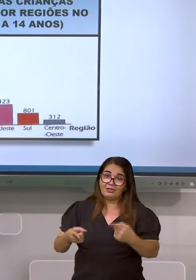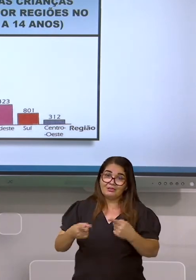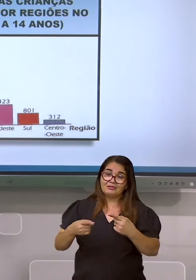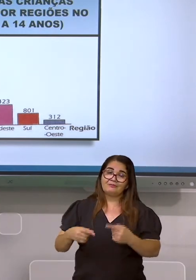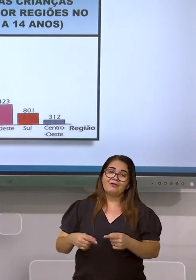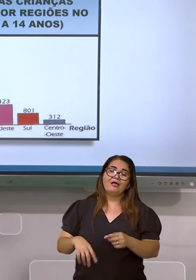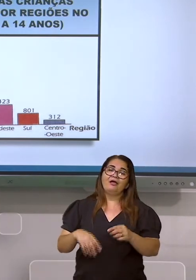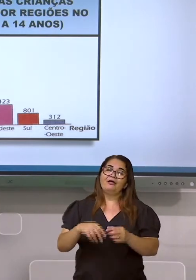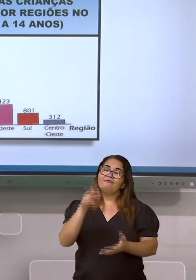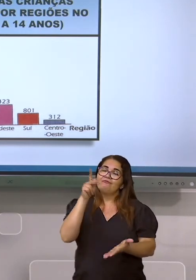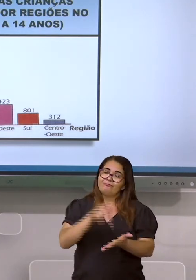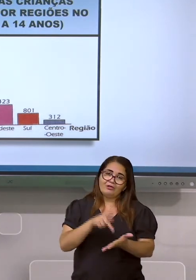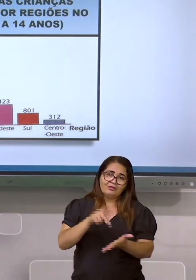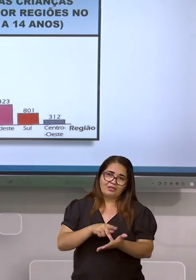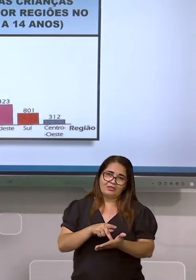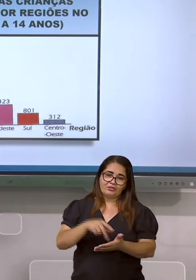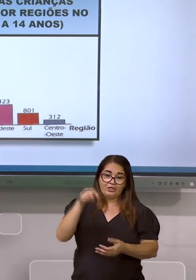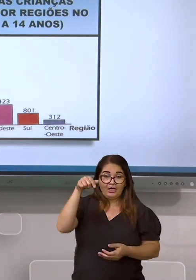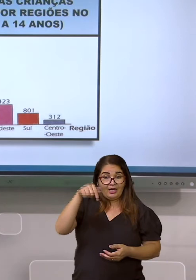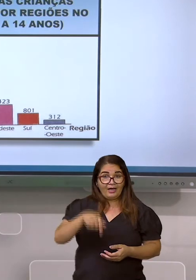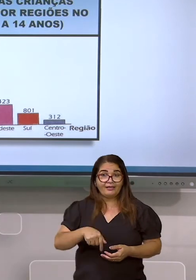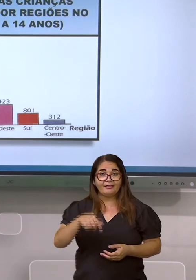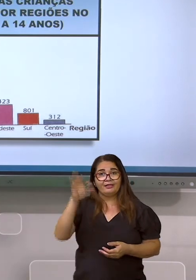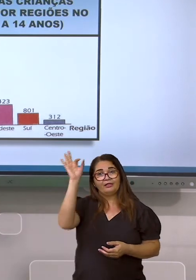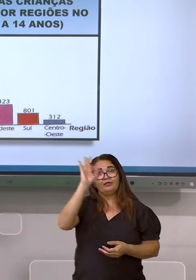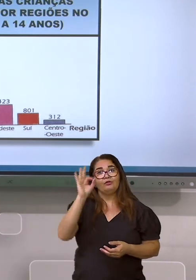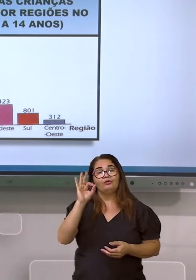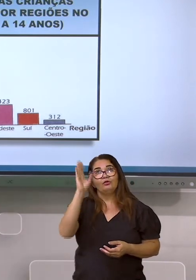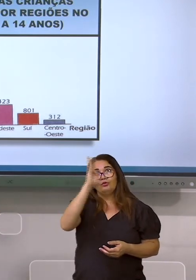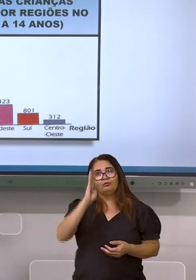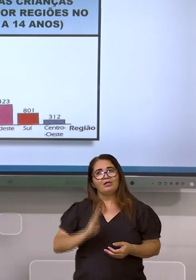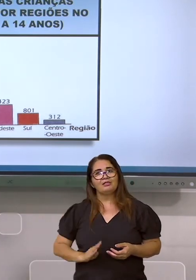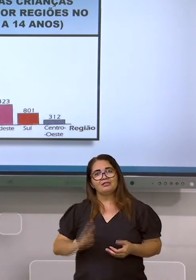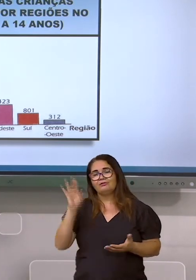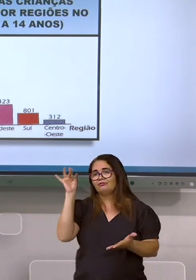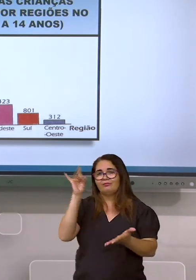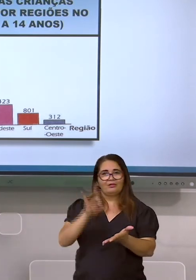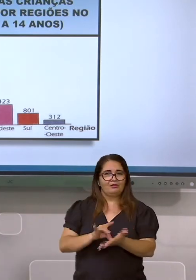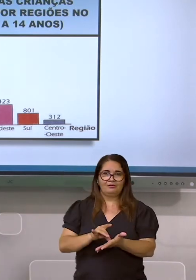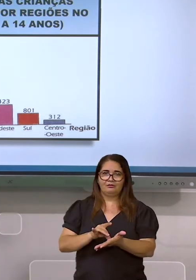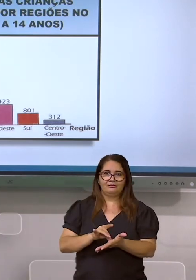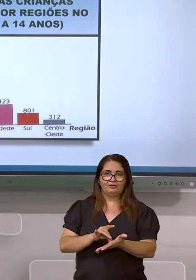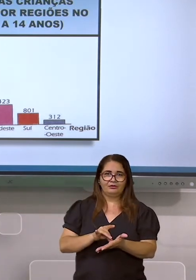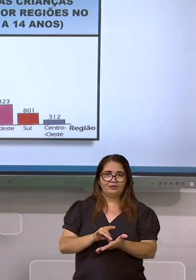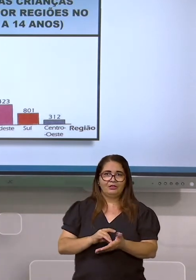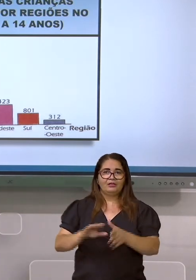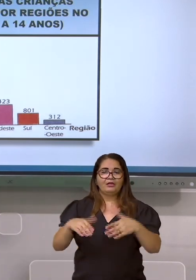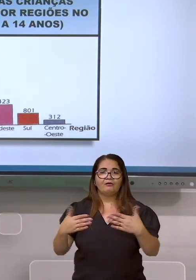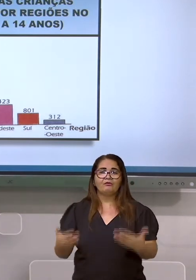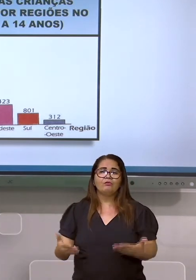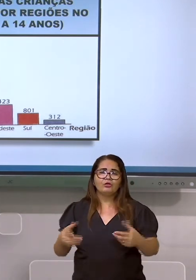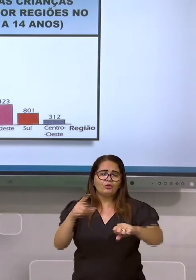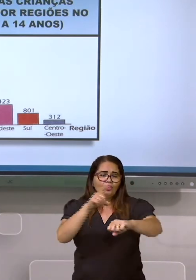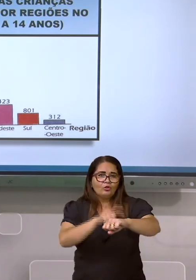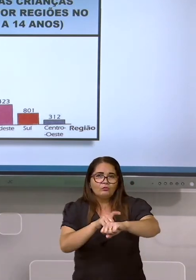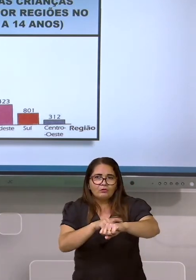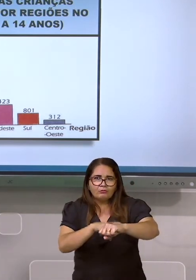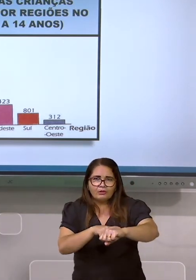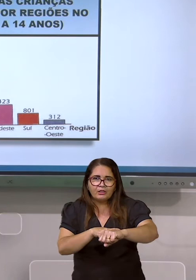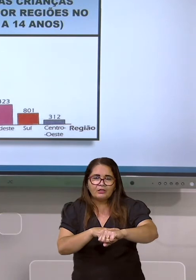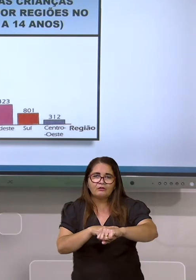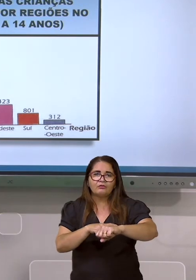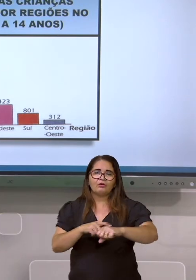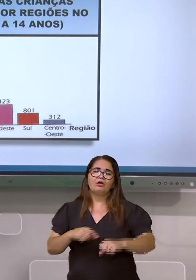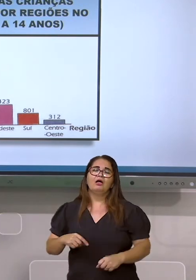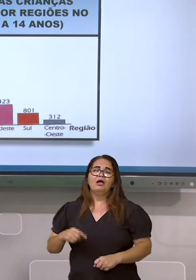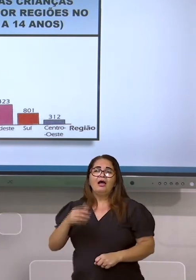Trabalho doméstico, muitas das vezes, quando se pega uma criança e força essa criança a trabalhos que